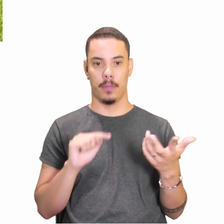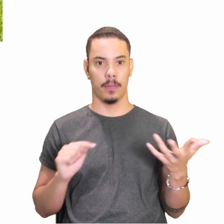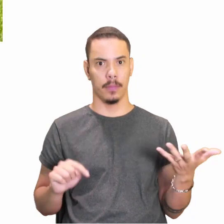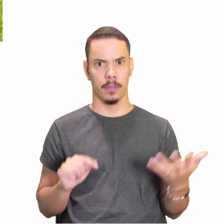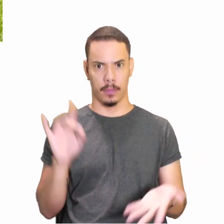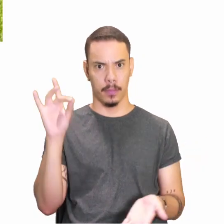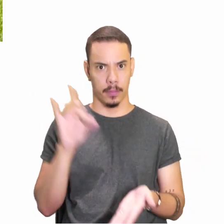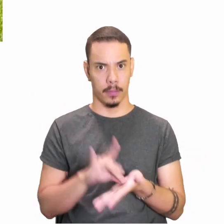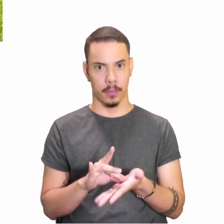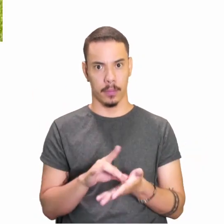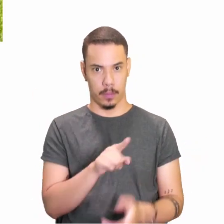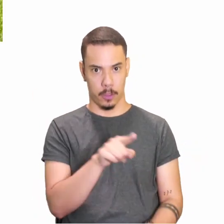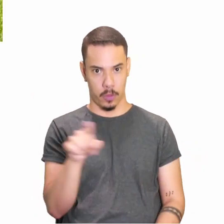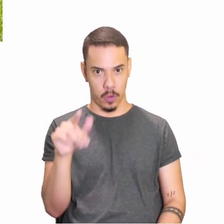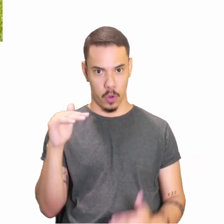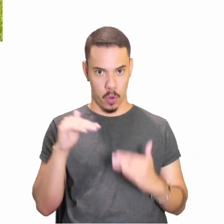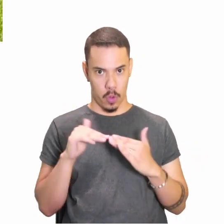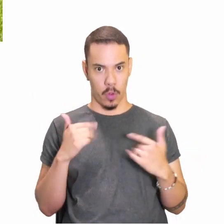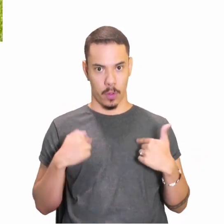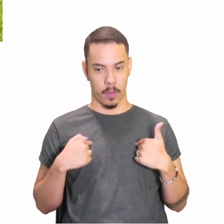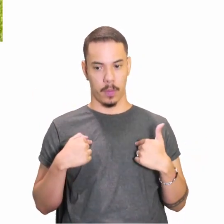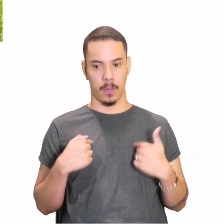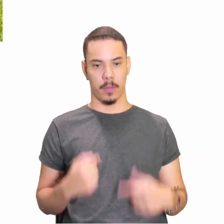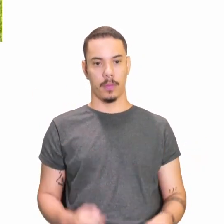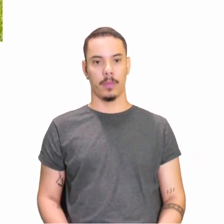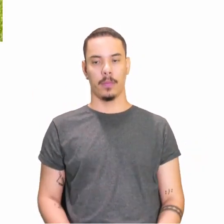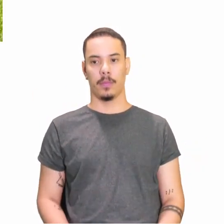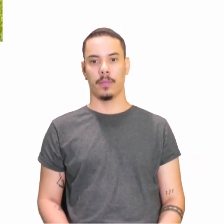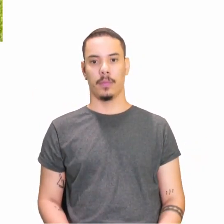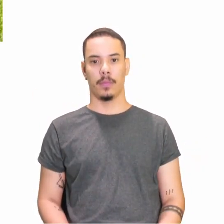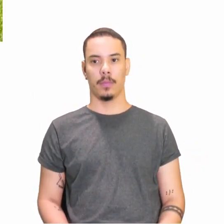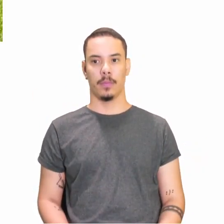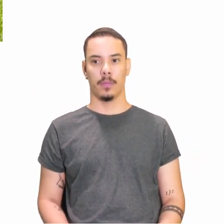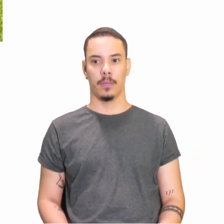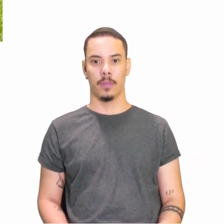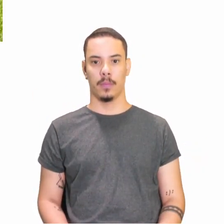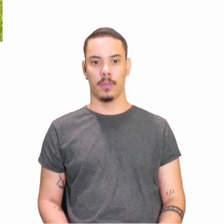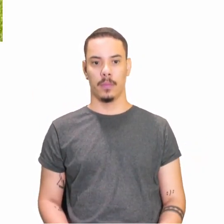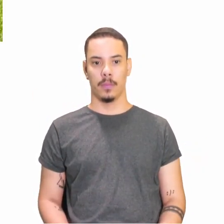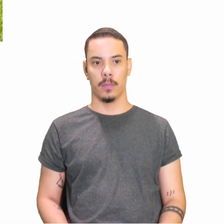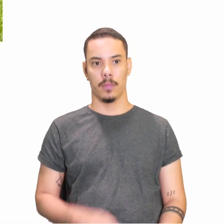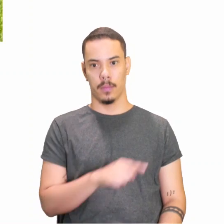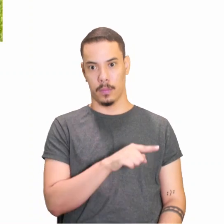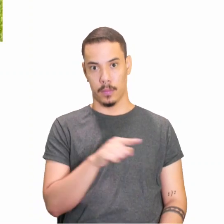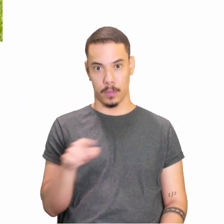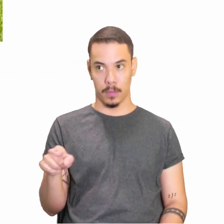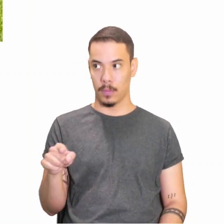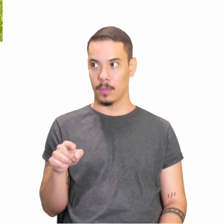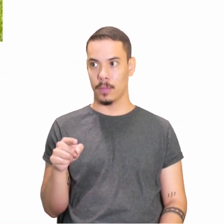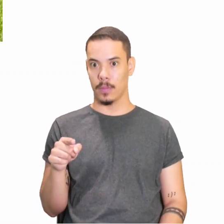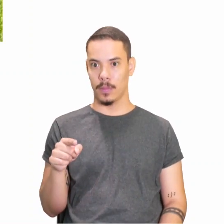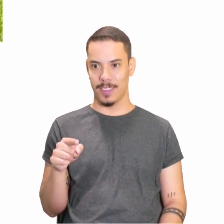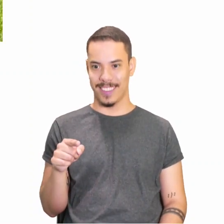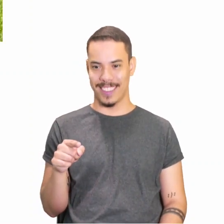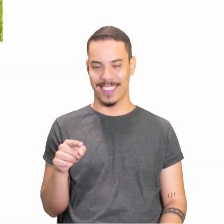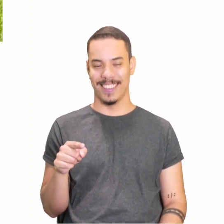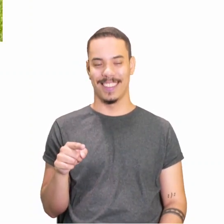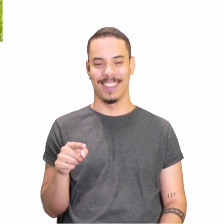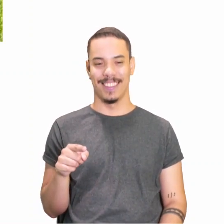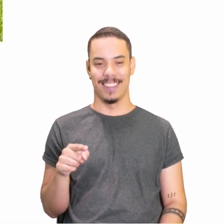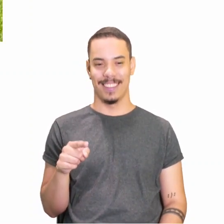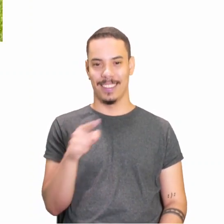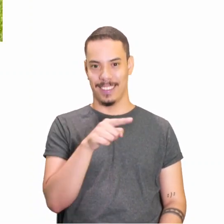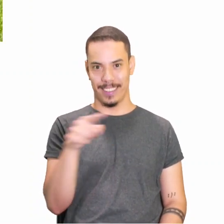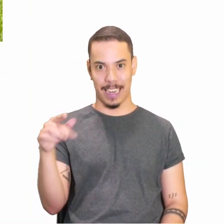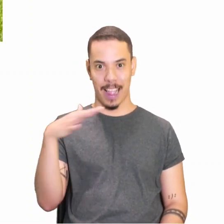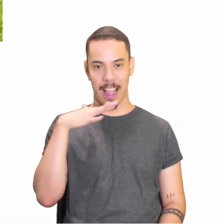é verdade? Você concorda? O que você acha, Márcia? Você acha que eles vão achar... o que você acha que vão achar? Eita